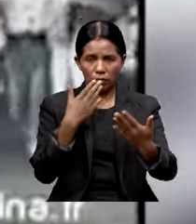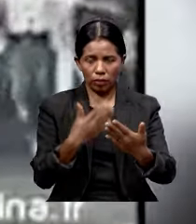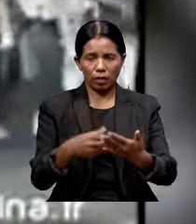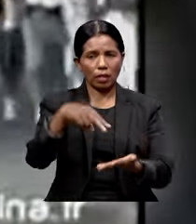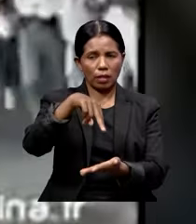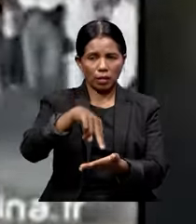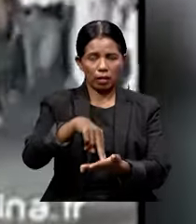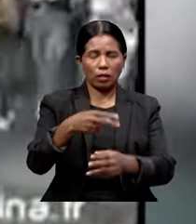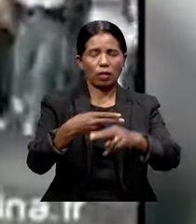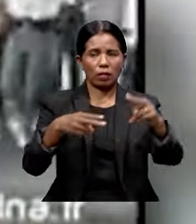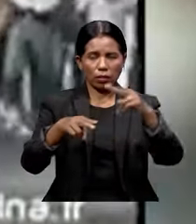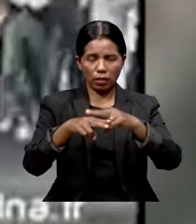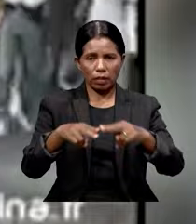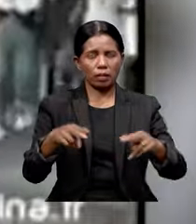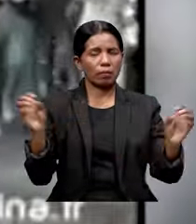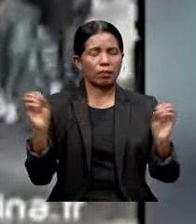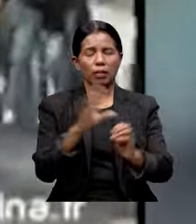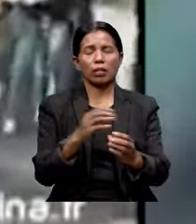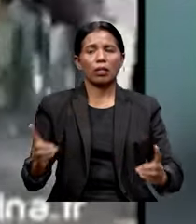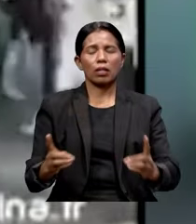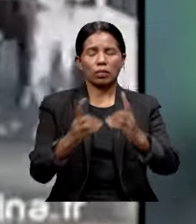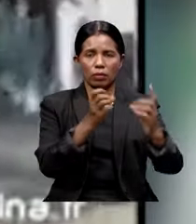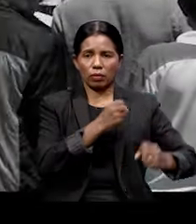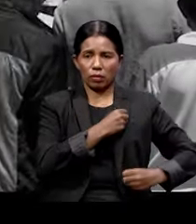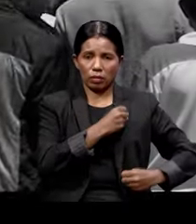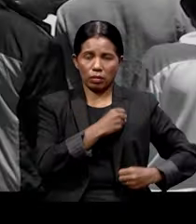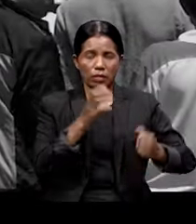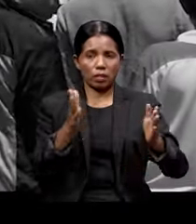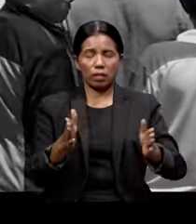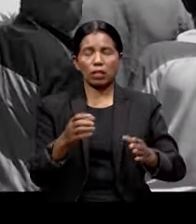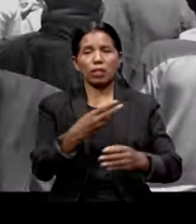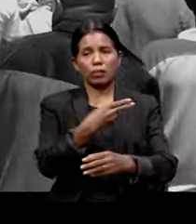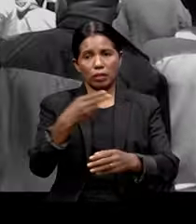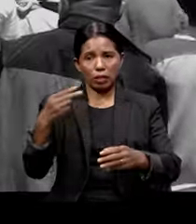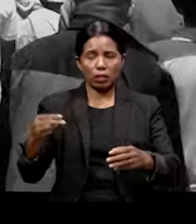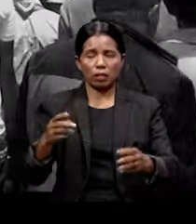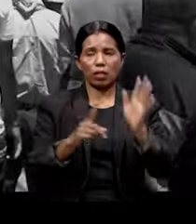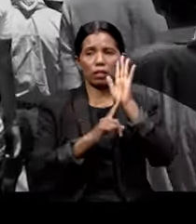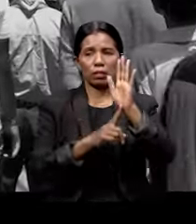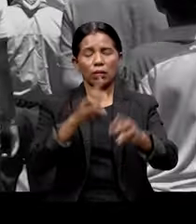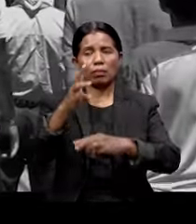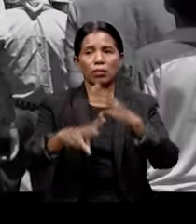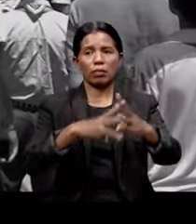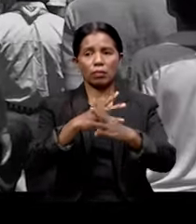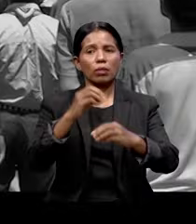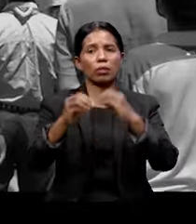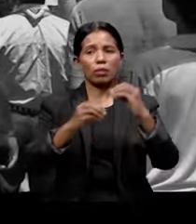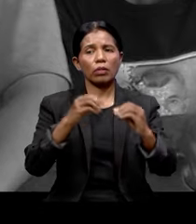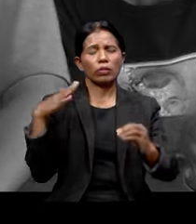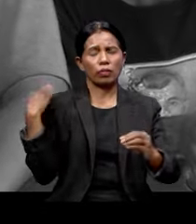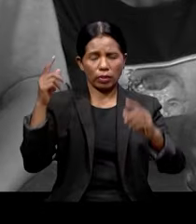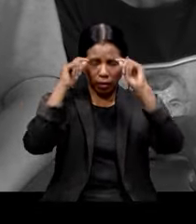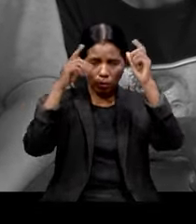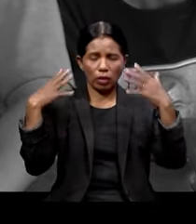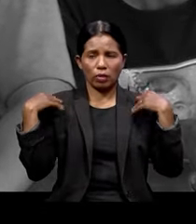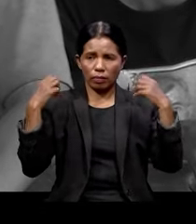Behambri, Colima, Tanan, onde a sua força militar indonésia, o princípio ida a tua turba mundo catac, jovem Timor-Forte, no